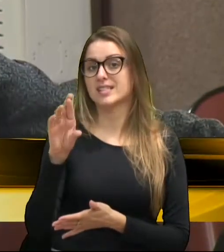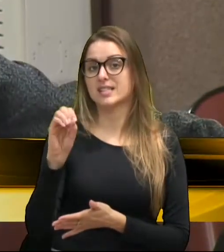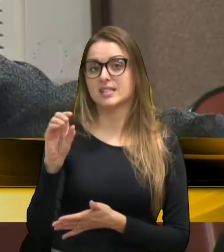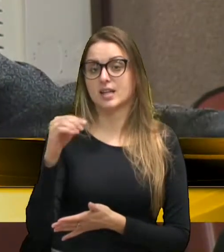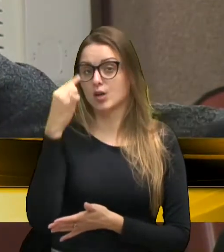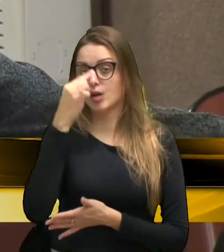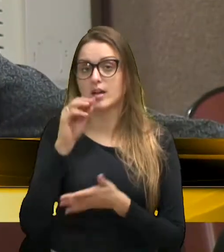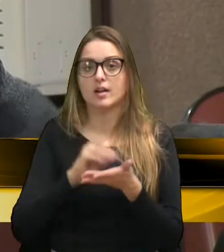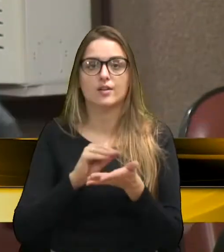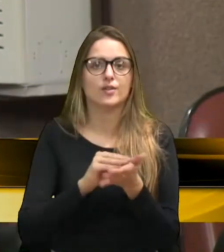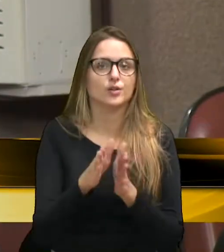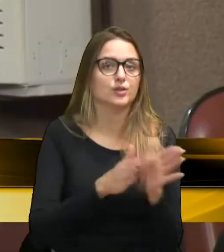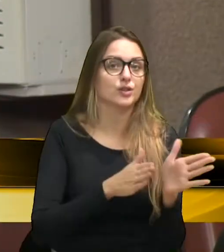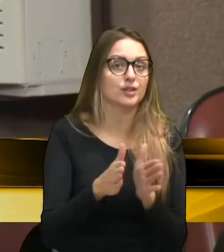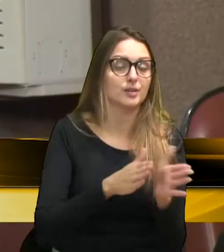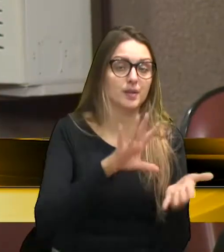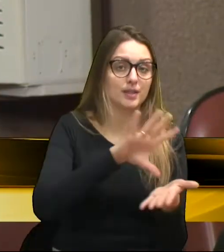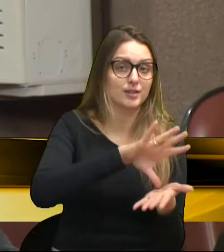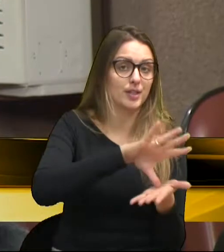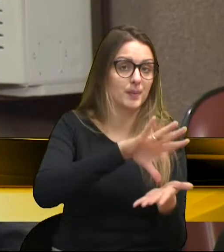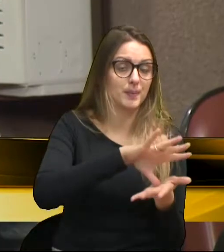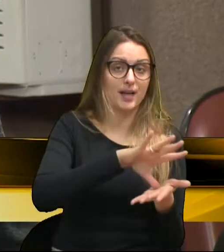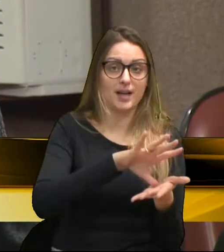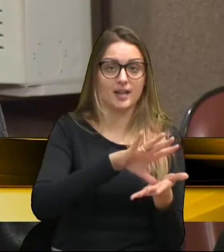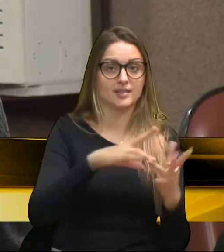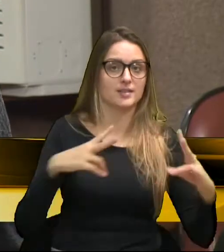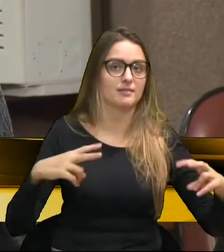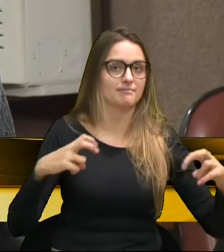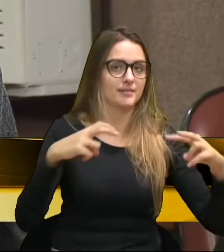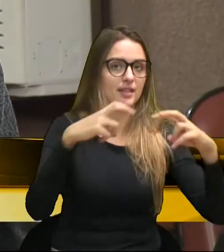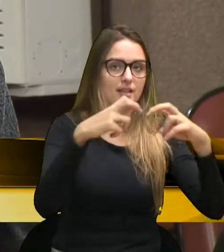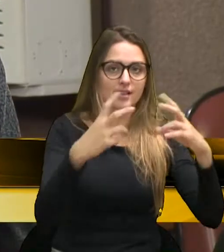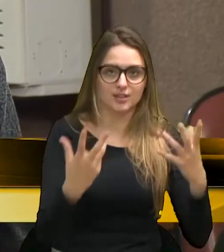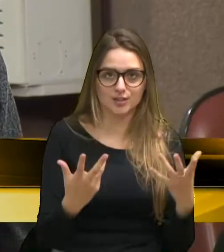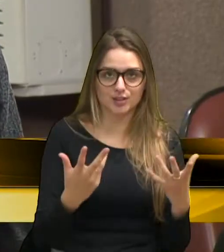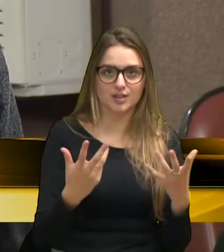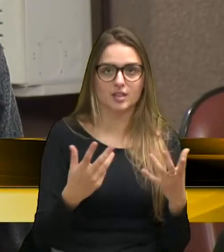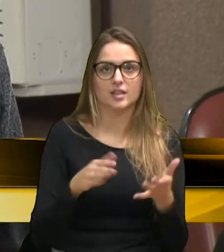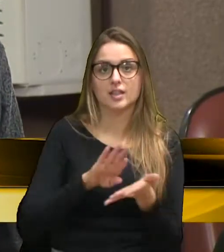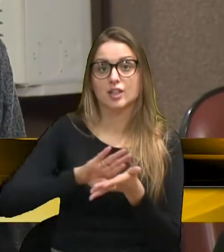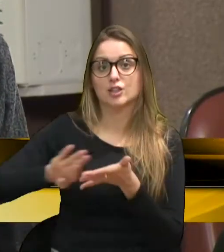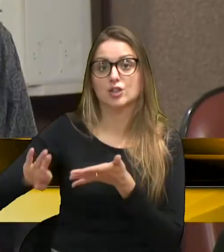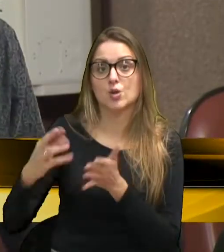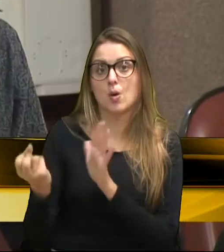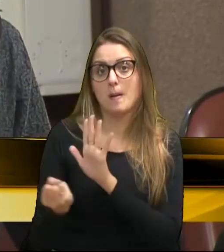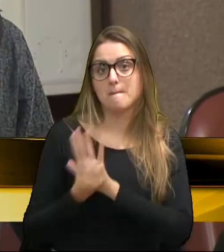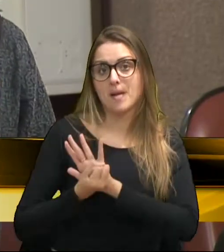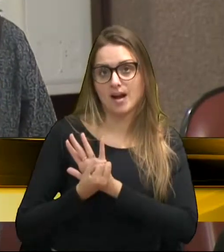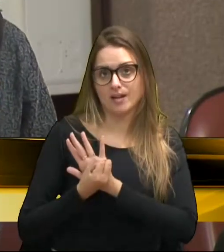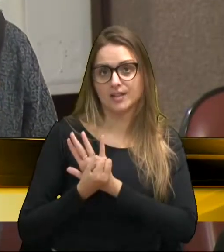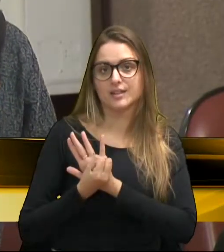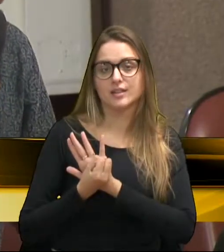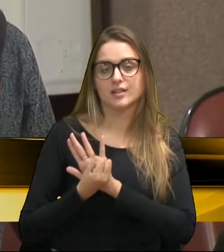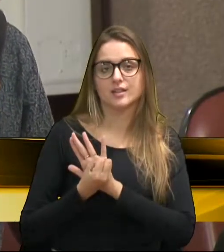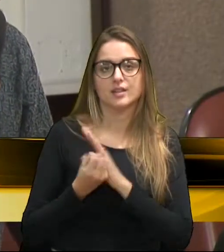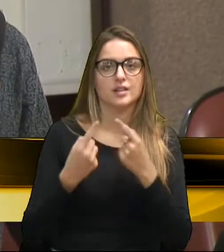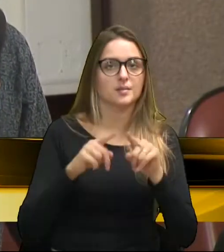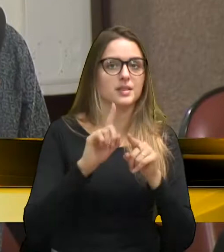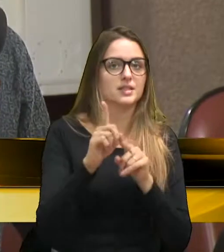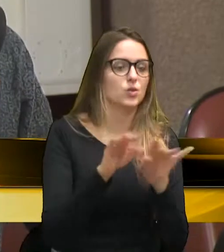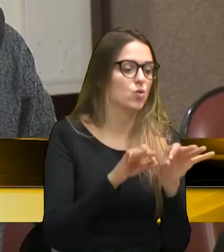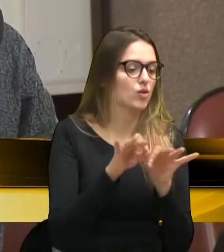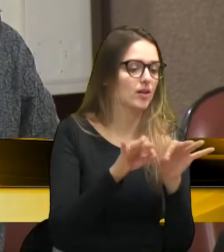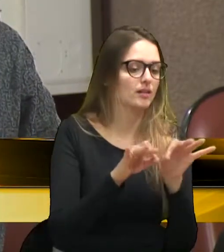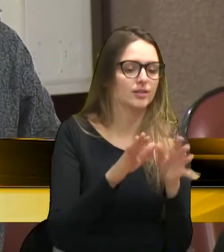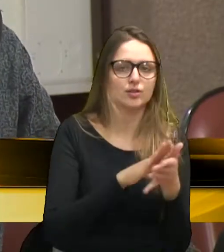de acessibilidade na Praça Dante Alighieri, que foi retirado um marco central, mas não foi reposto sequer a calçada.